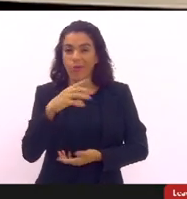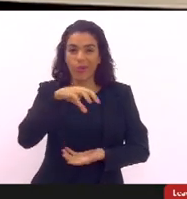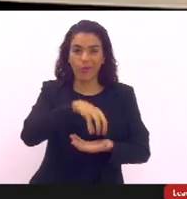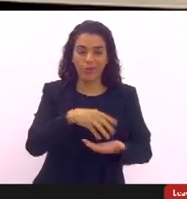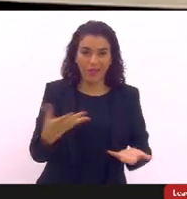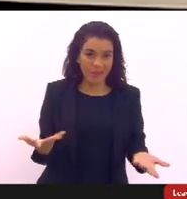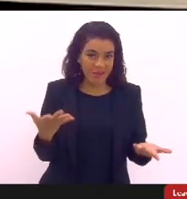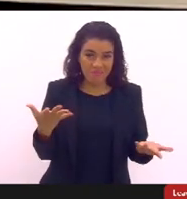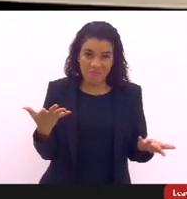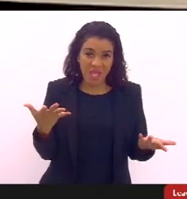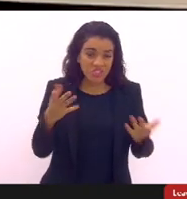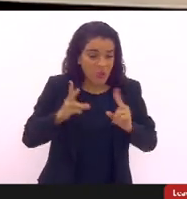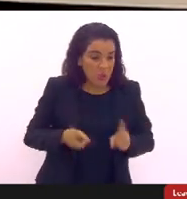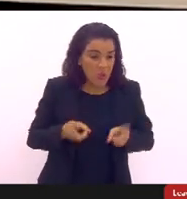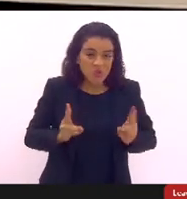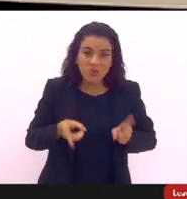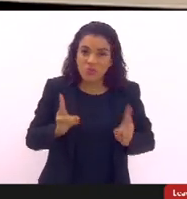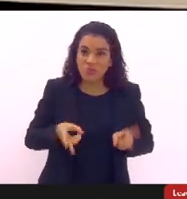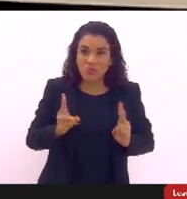Quer dizer, a gente continua na mesma